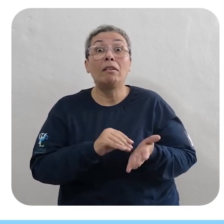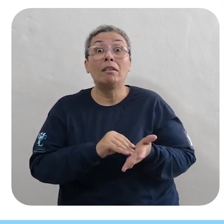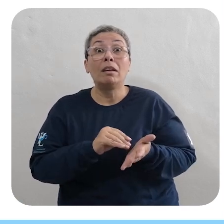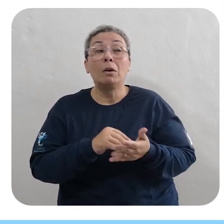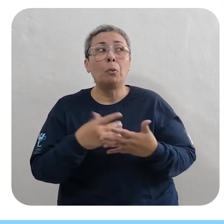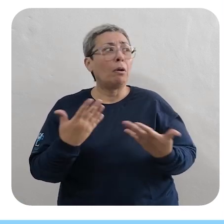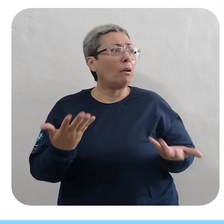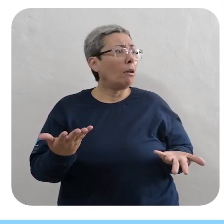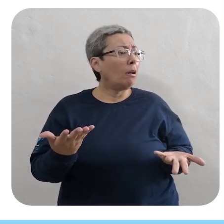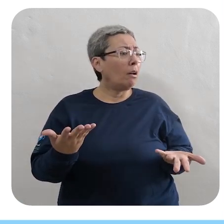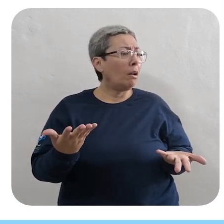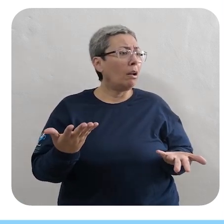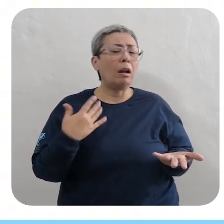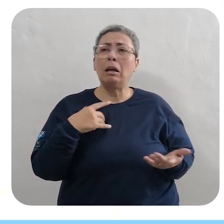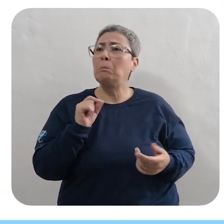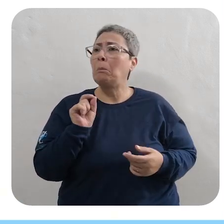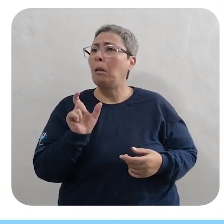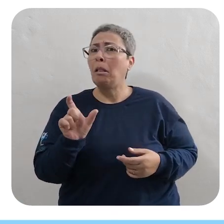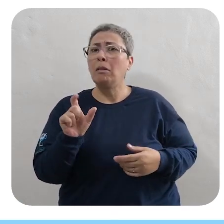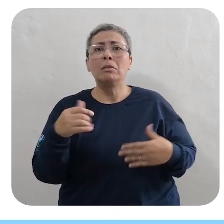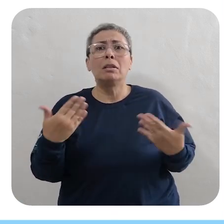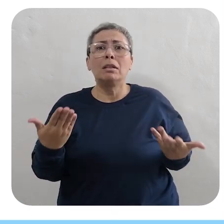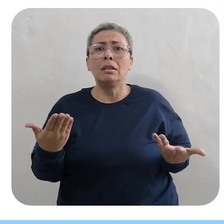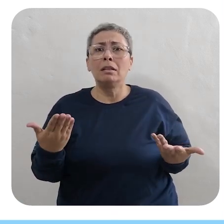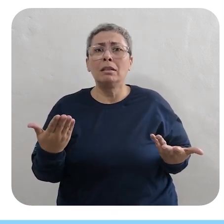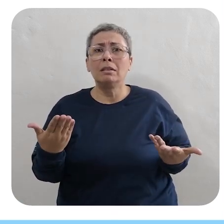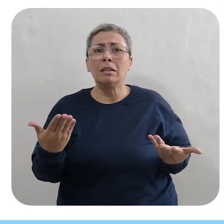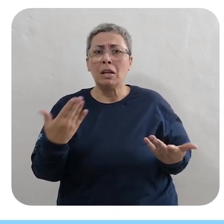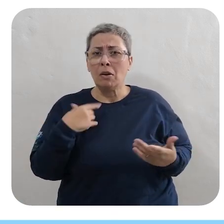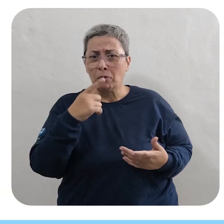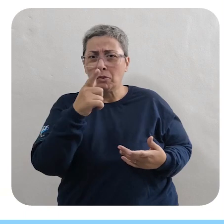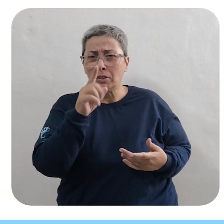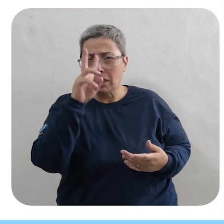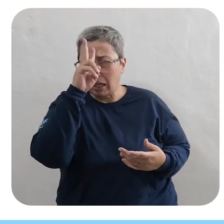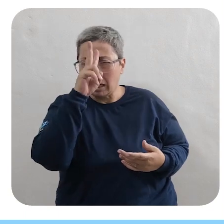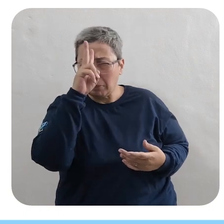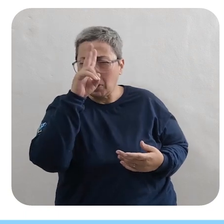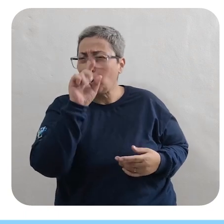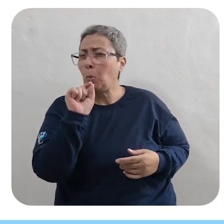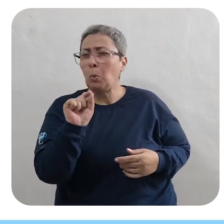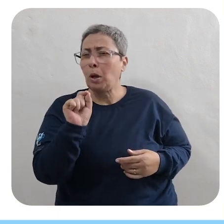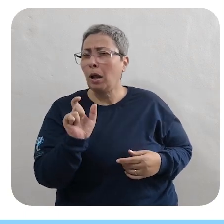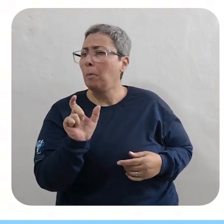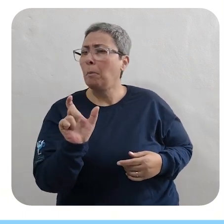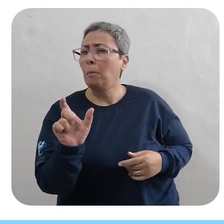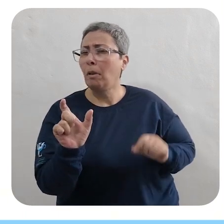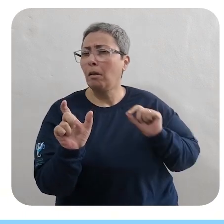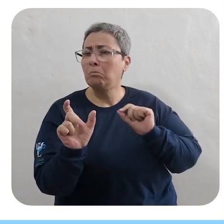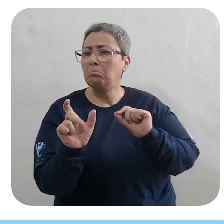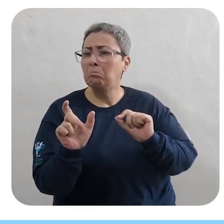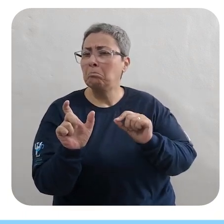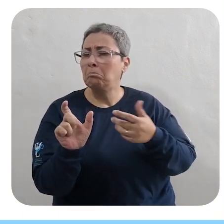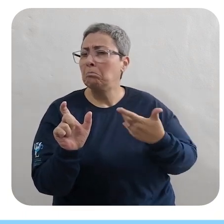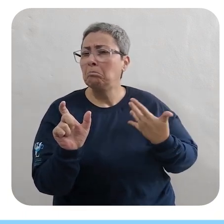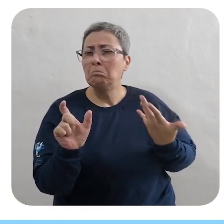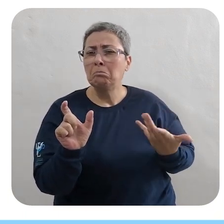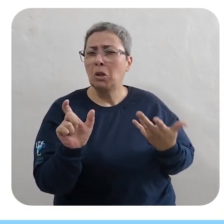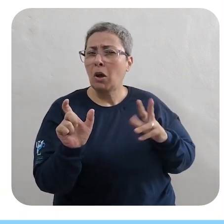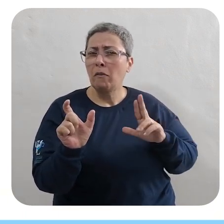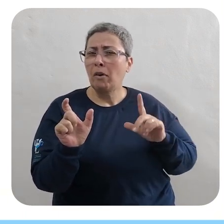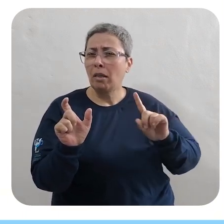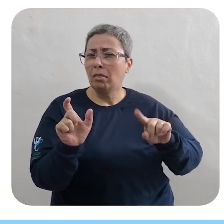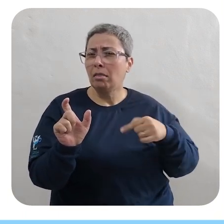vai-te... Ué, cadê a palavra? Você se lembra qual é